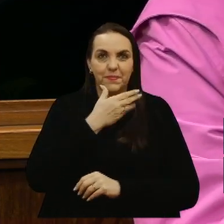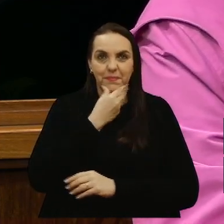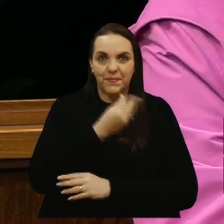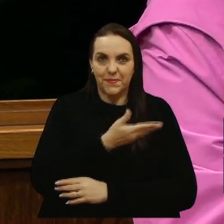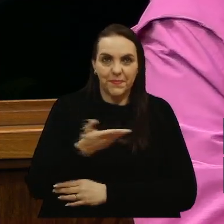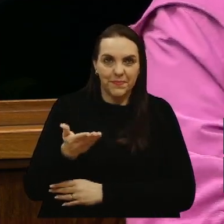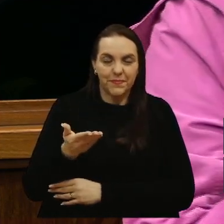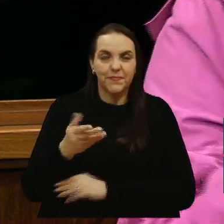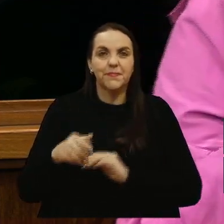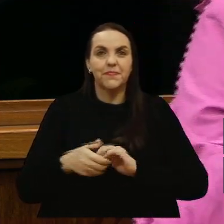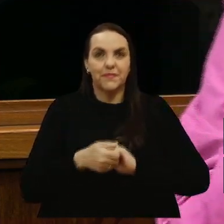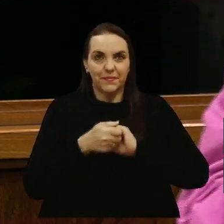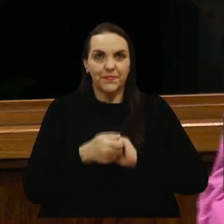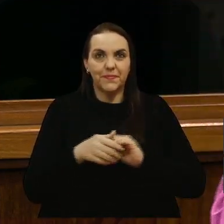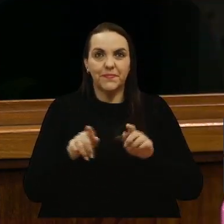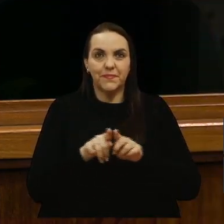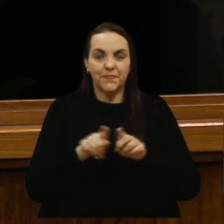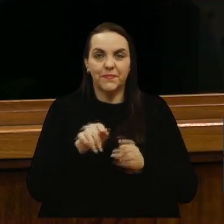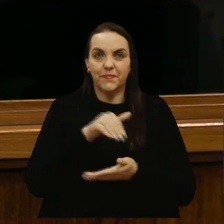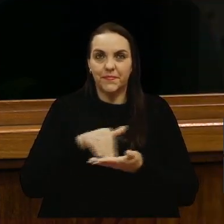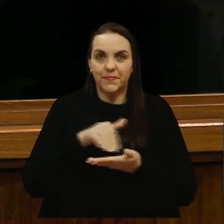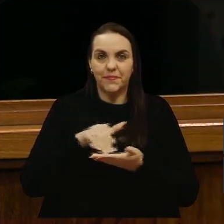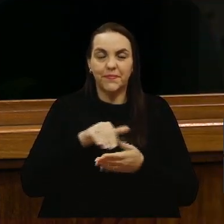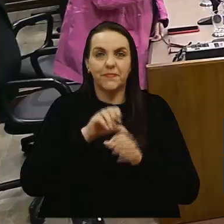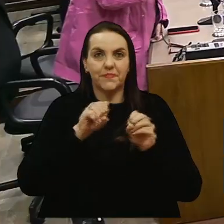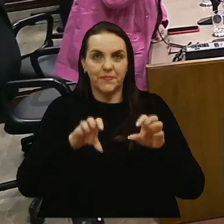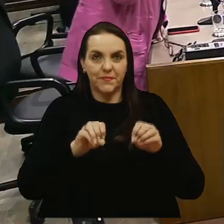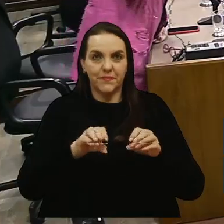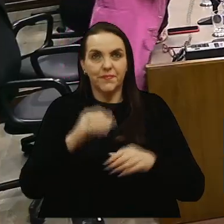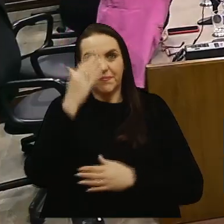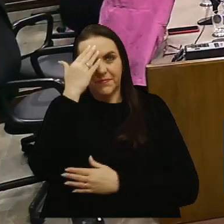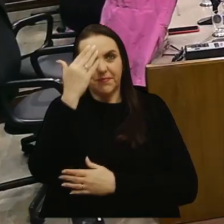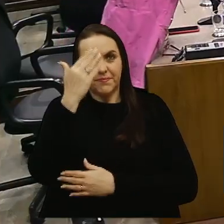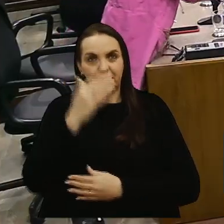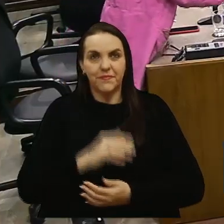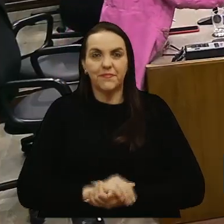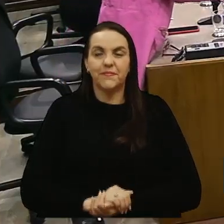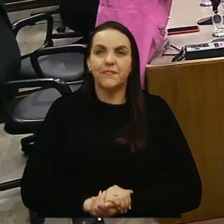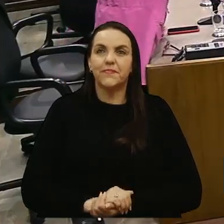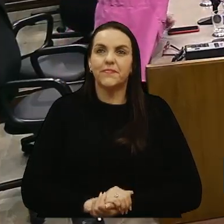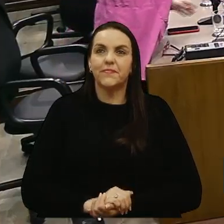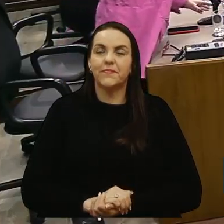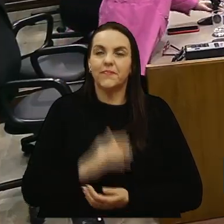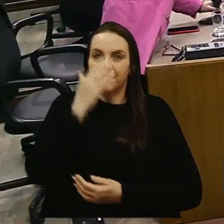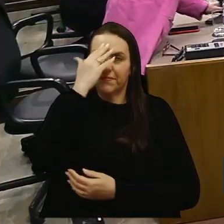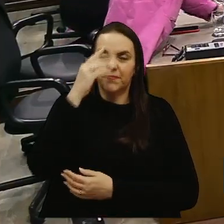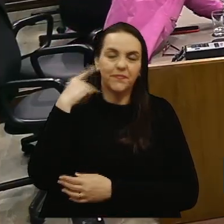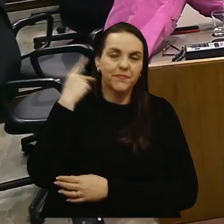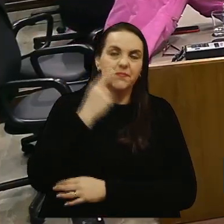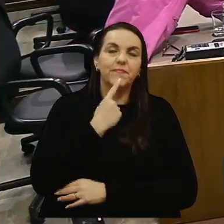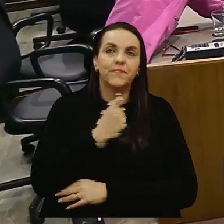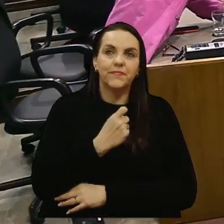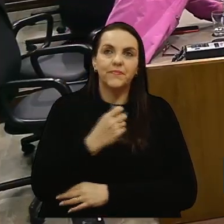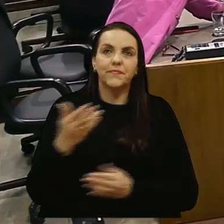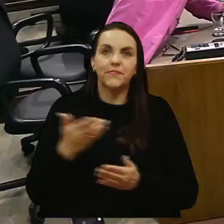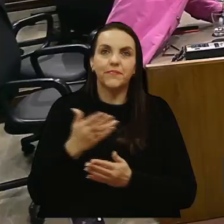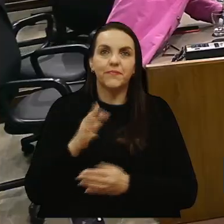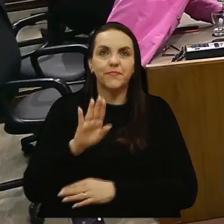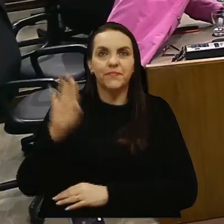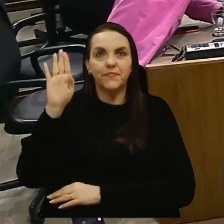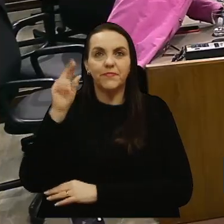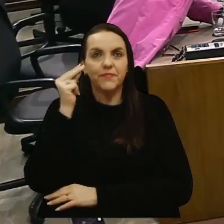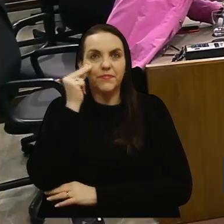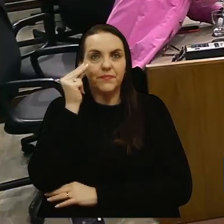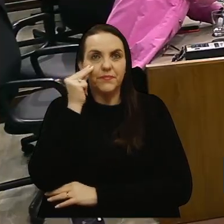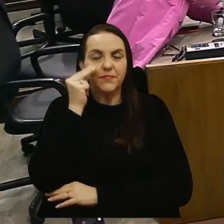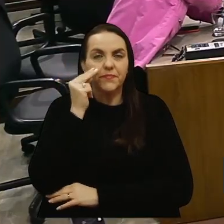saudação também à secretária de Educação. Obrigada. Obrigado, vereadora Rose Frigieri. Com a palavra, vereador Cláudio Libardi. Presidente,